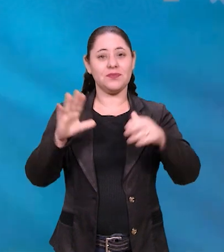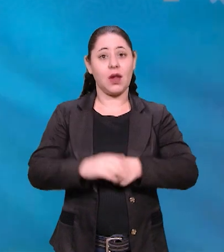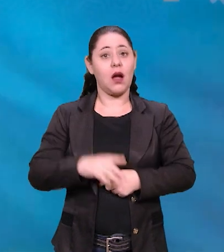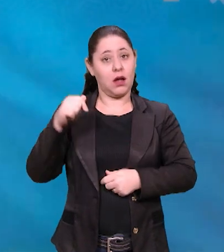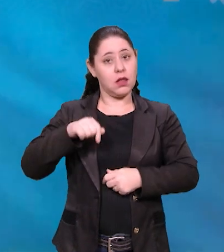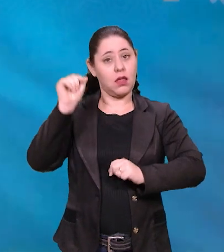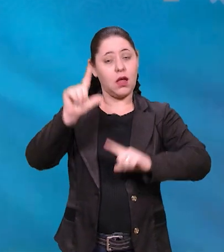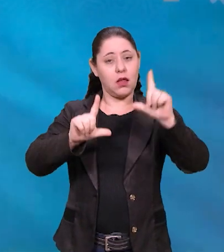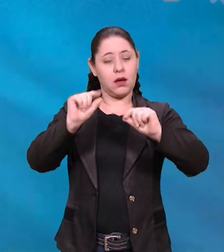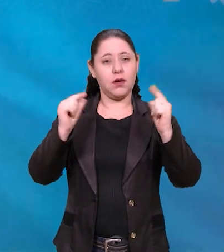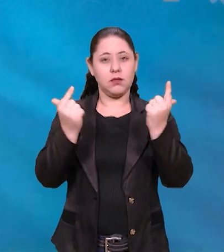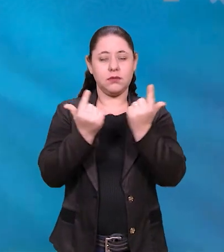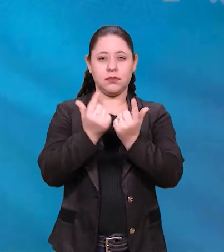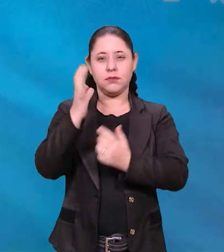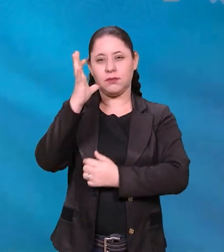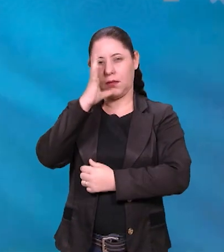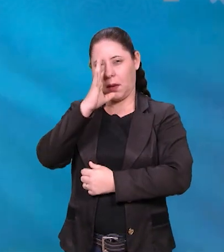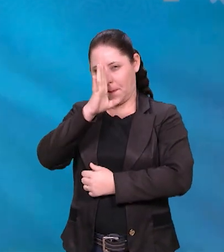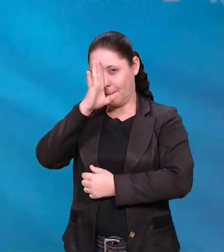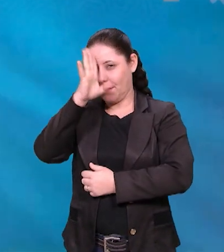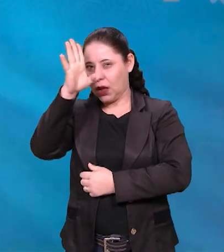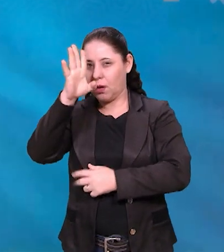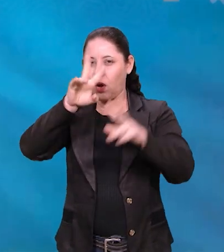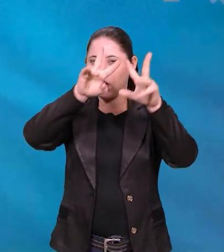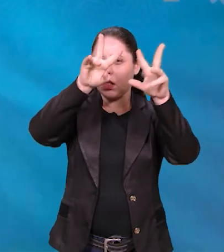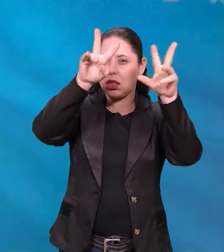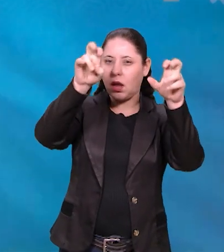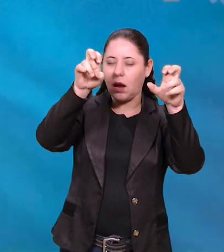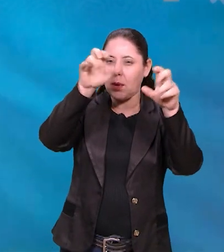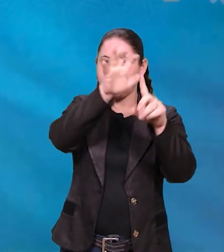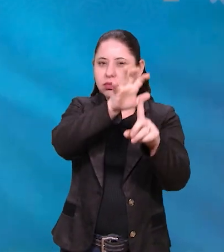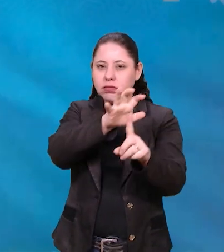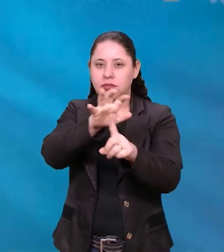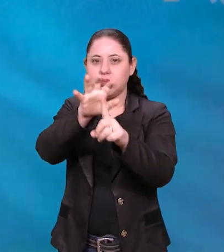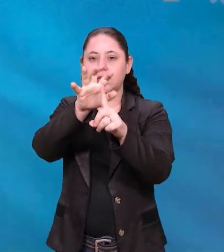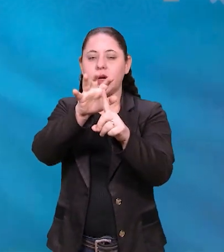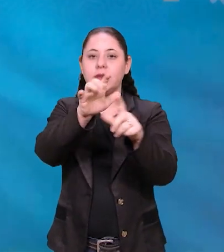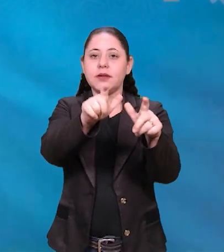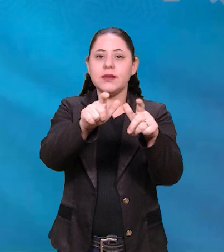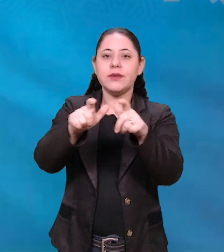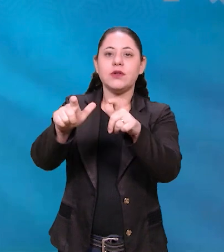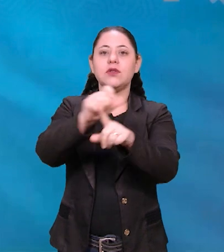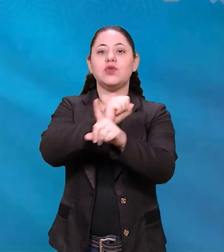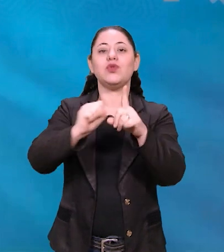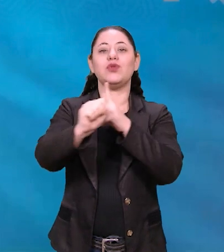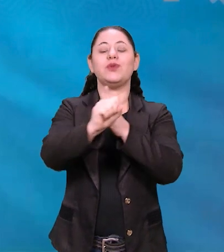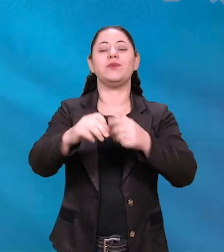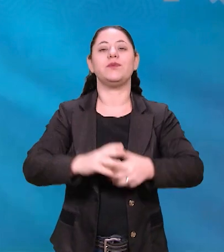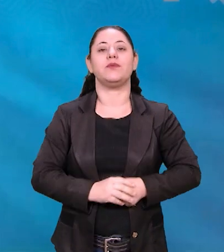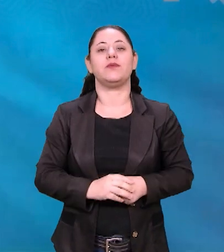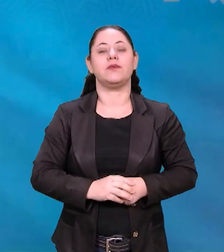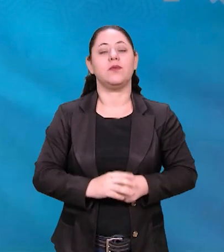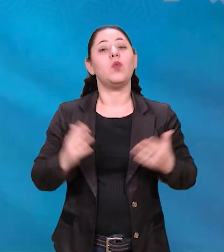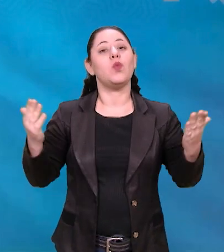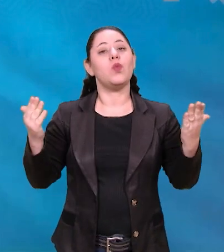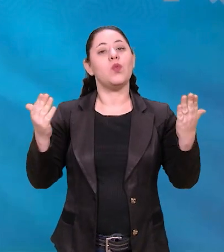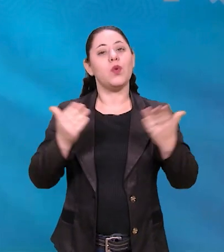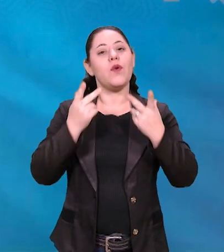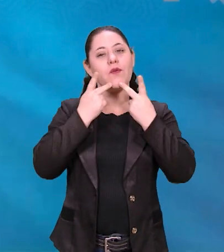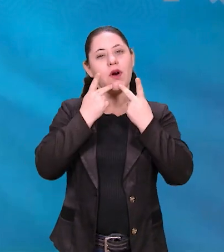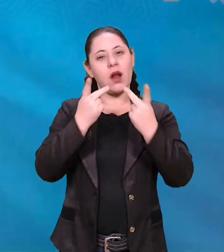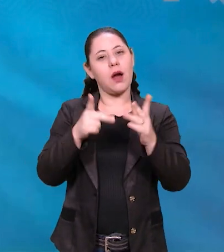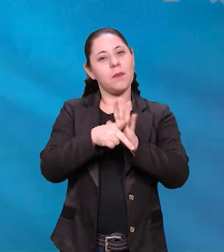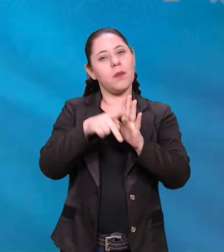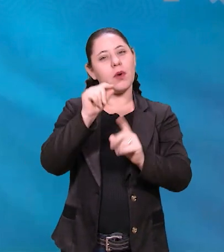Olá! Aqui na TV Assembleia você acompanha os principais assuntos que abrangem os mais diversos setores da nossa sociedade. Nesta